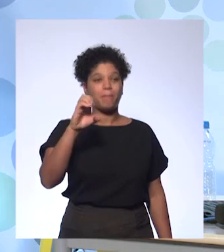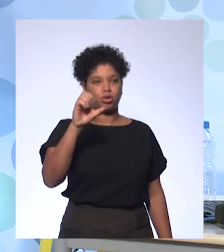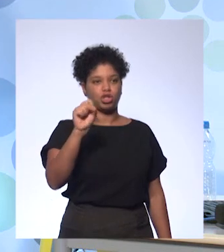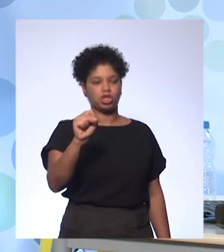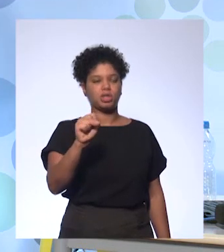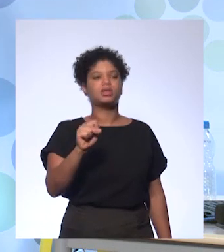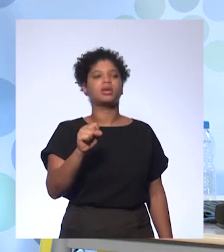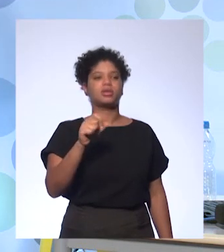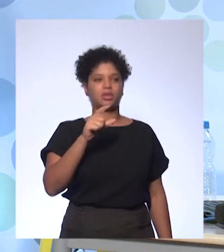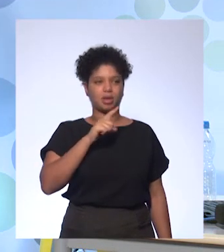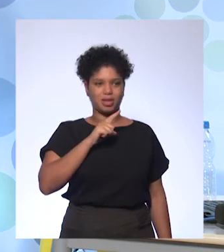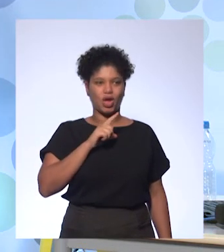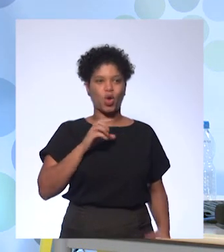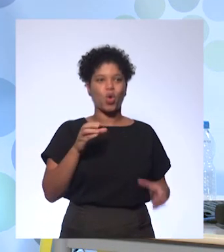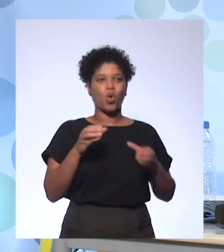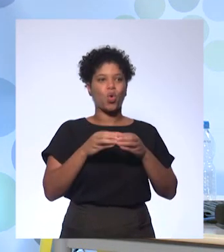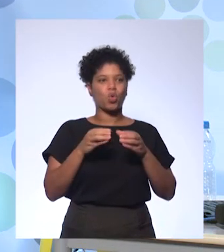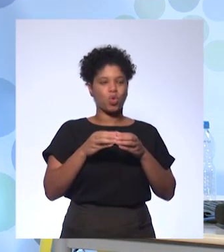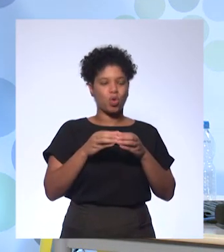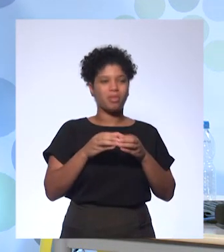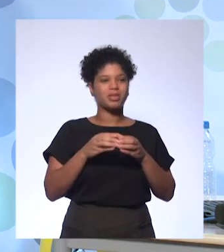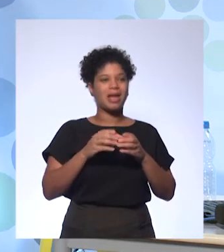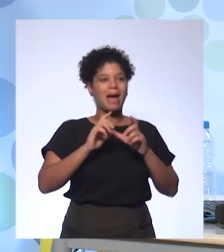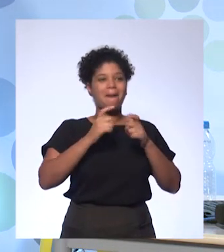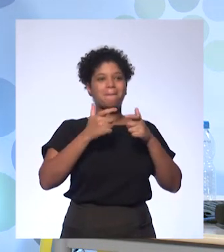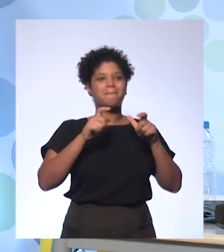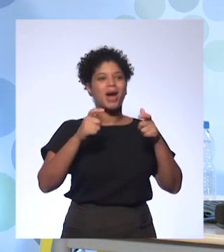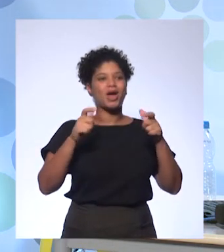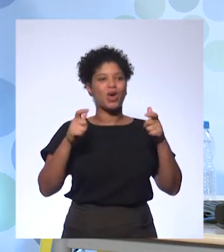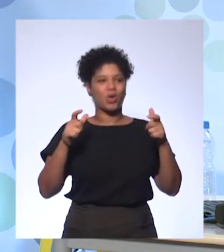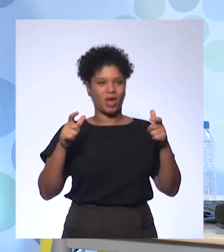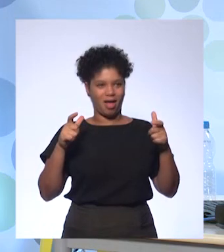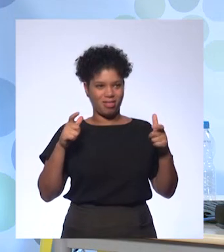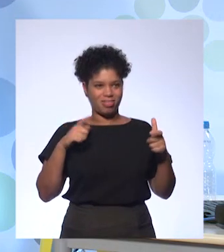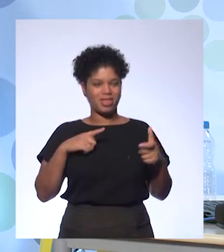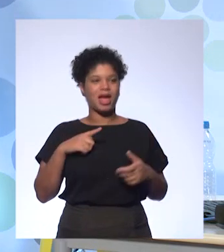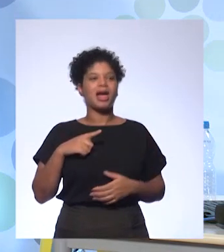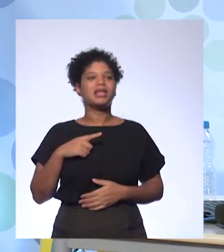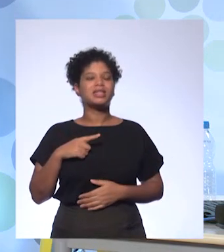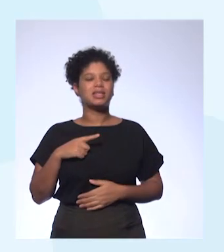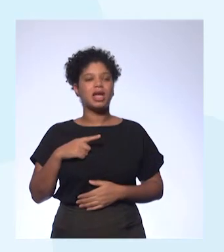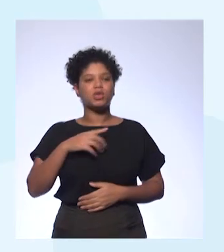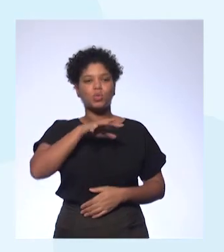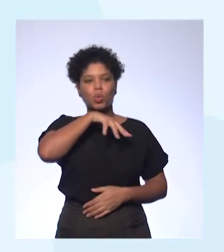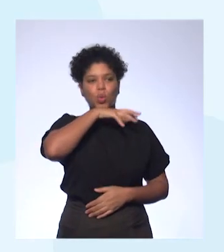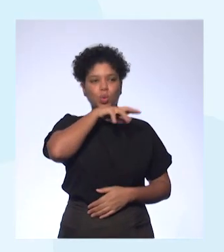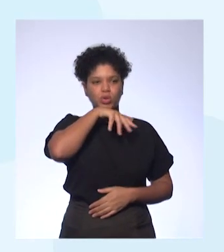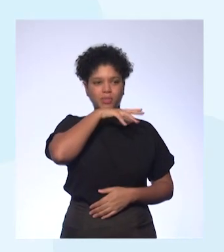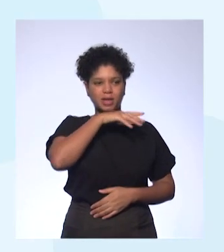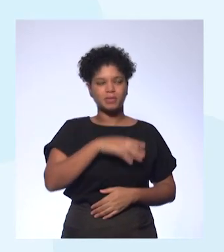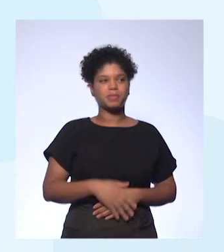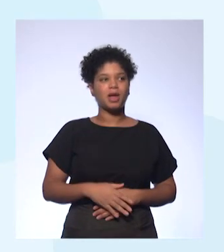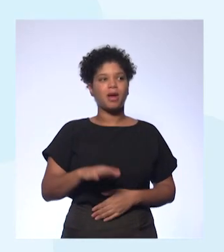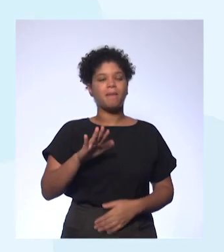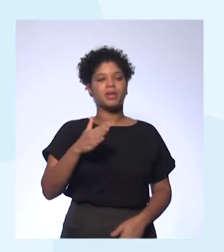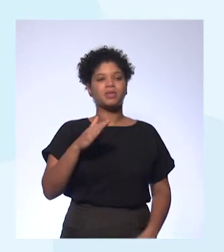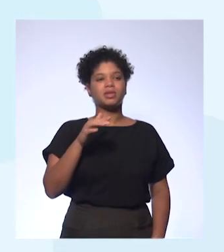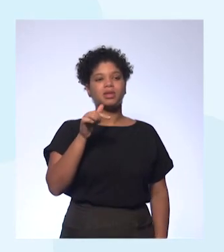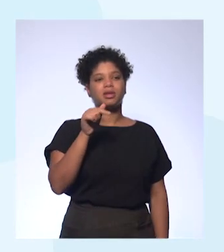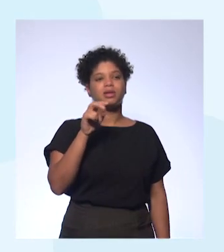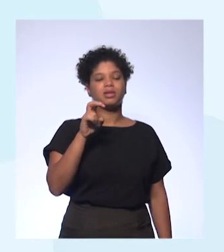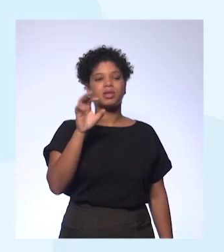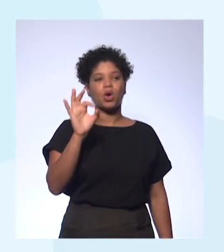dos artrópodes. Então, os artrópodes ocupam aí, né, a maioria,